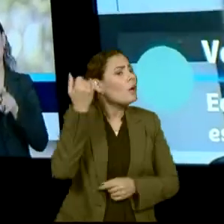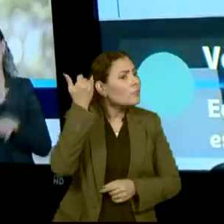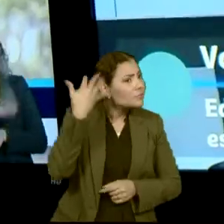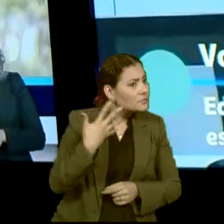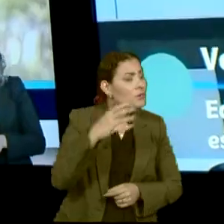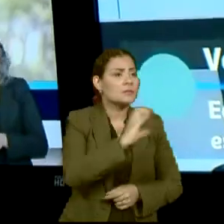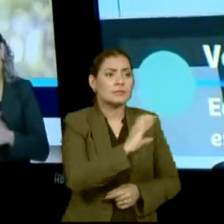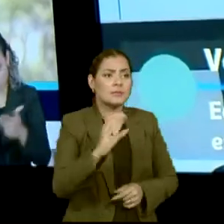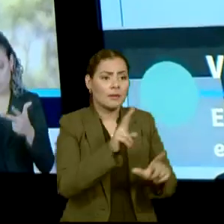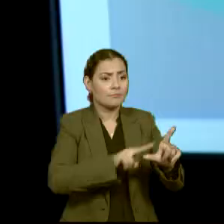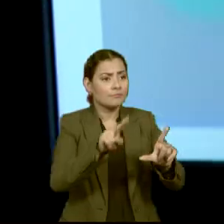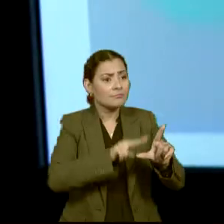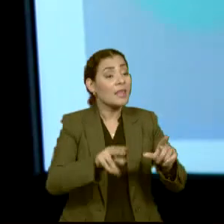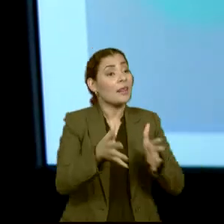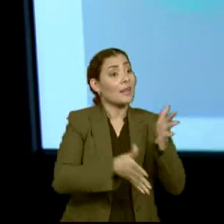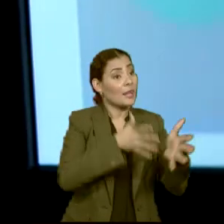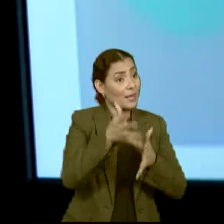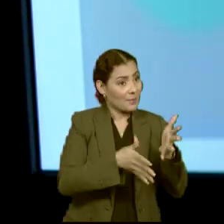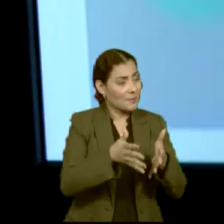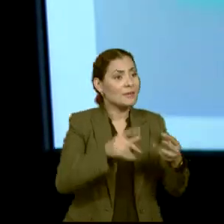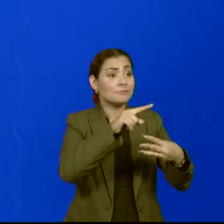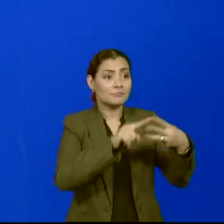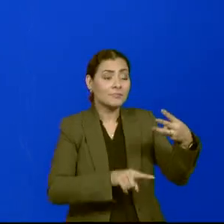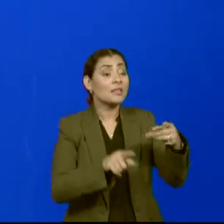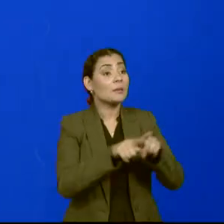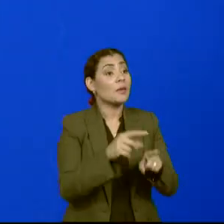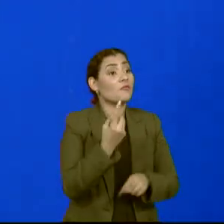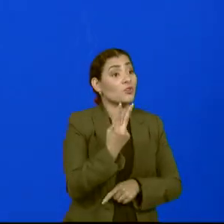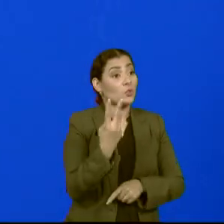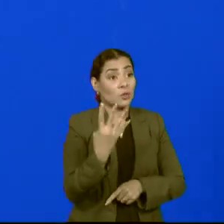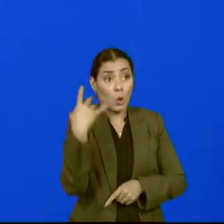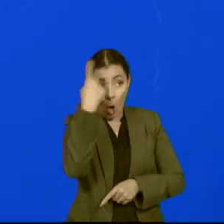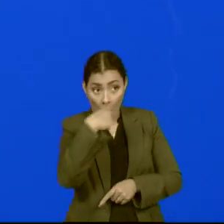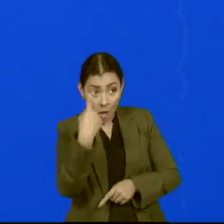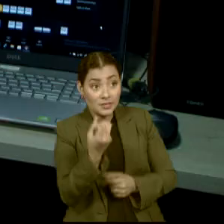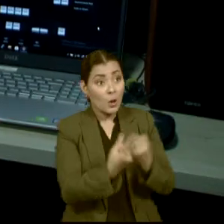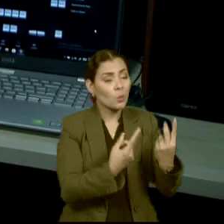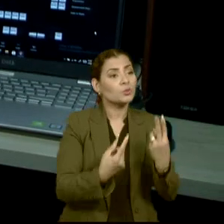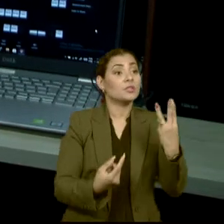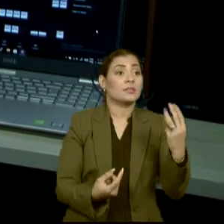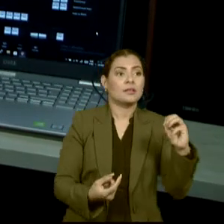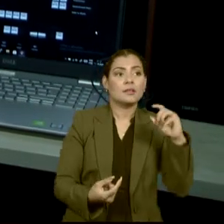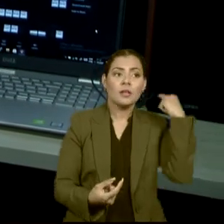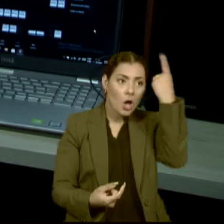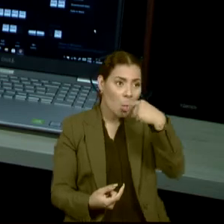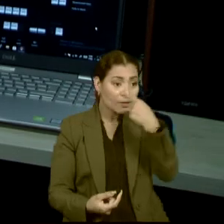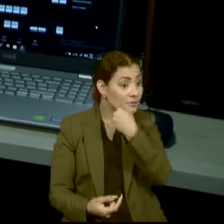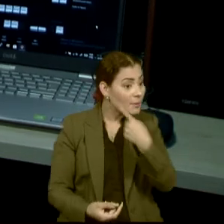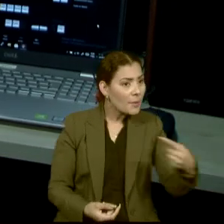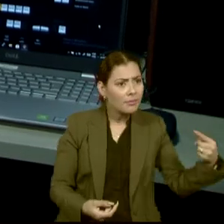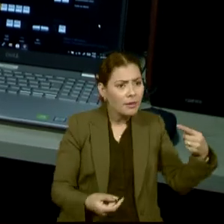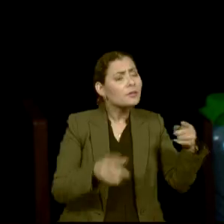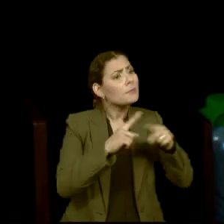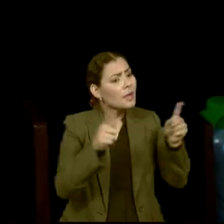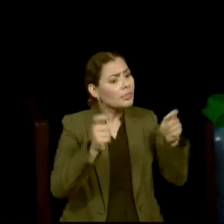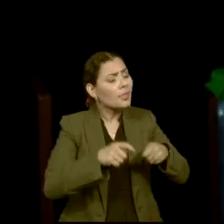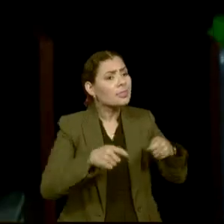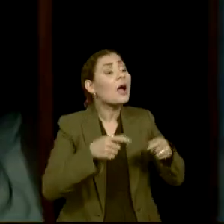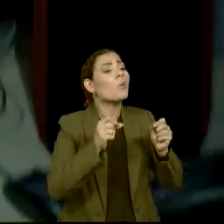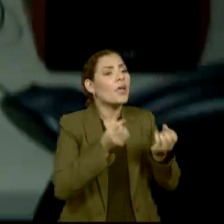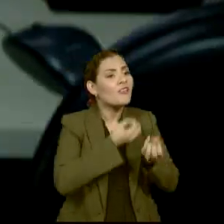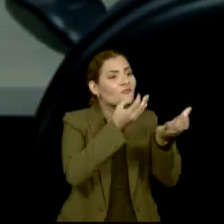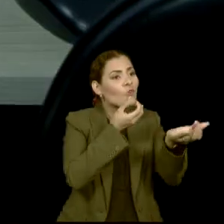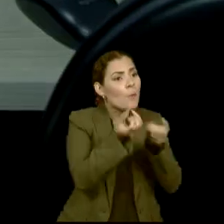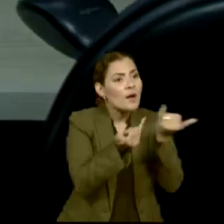caption, áudio de inscrição e libras, alguns 24 horas, outros 30 horas semanais, mas a gente está possibilitando